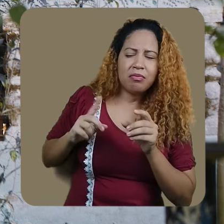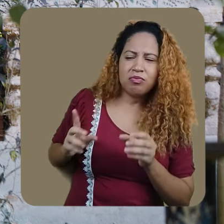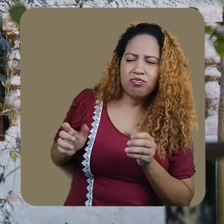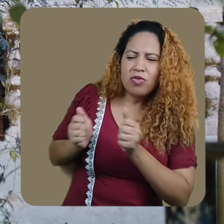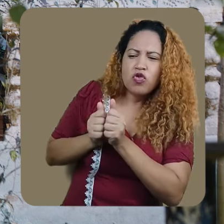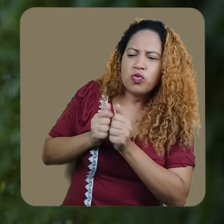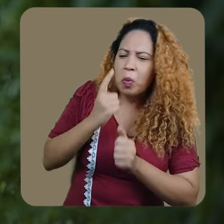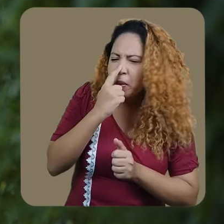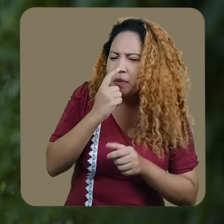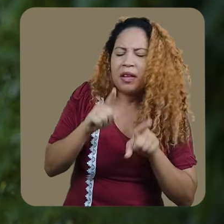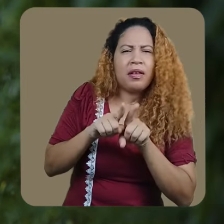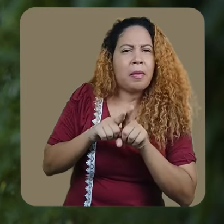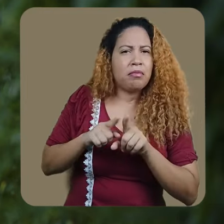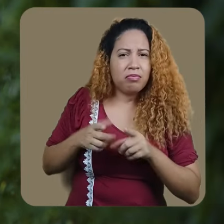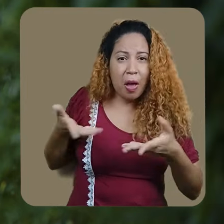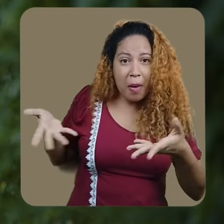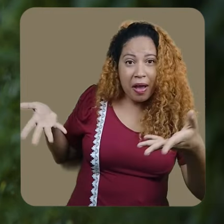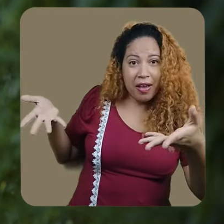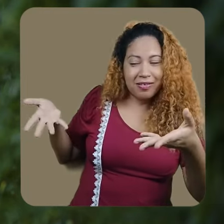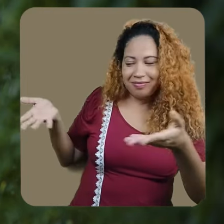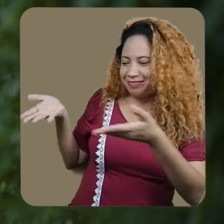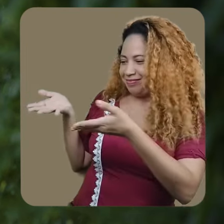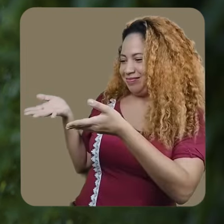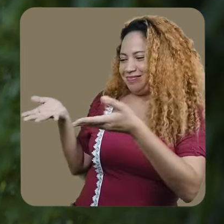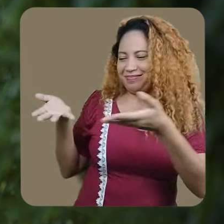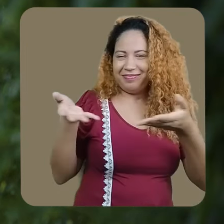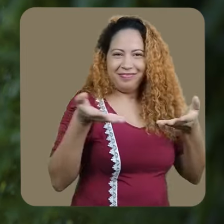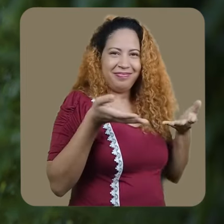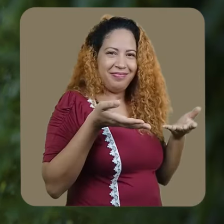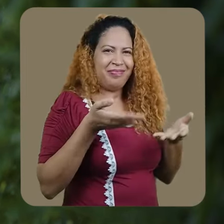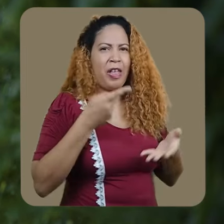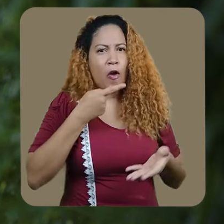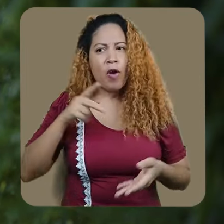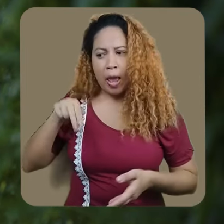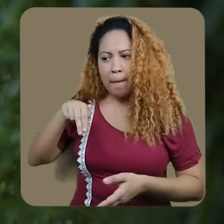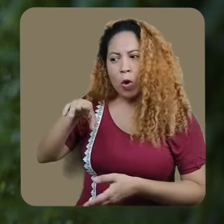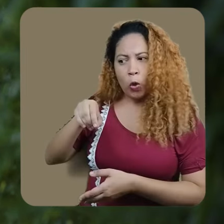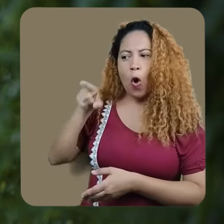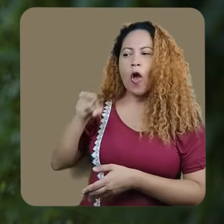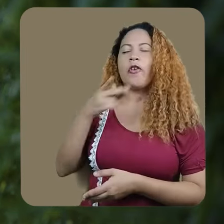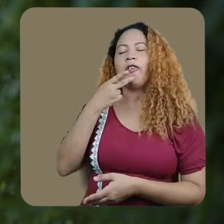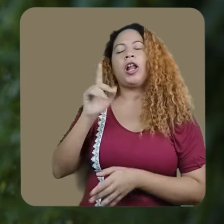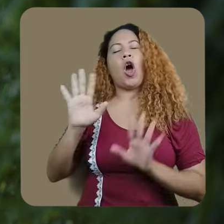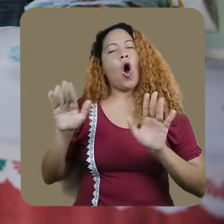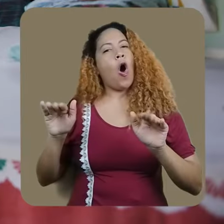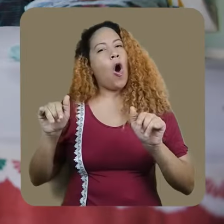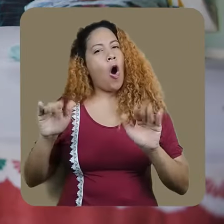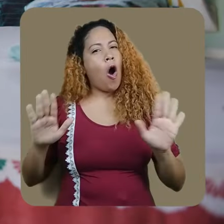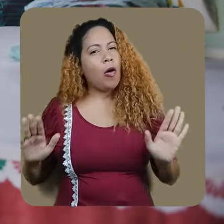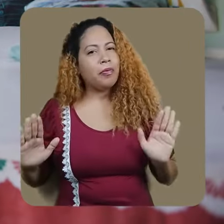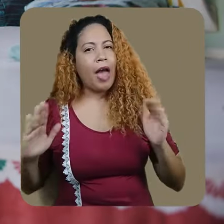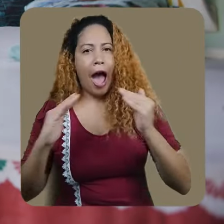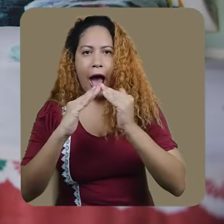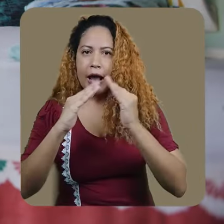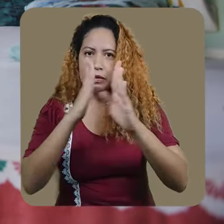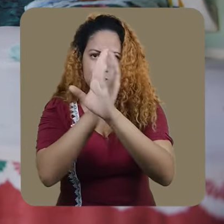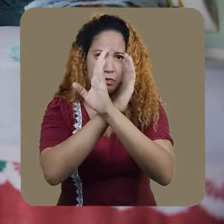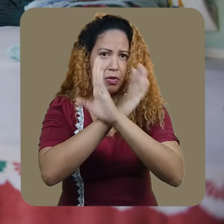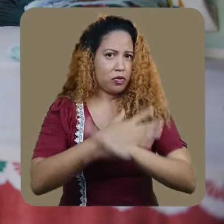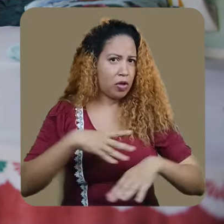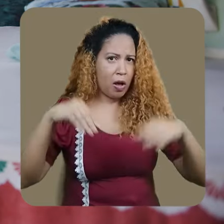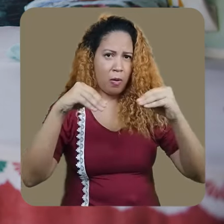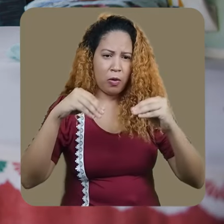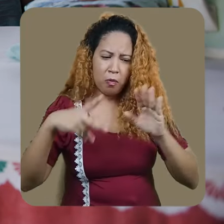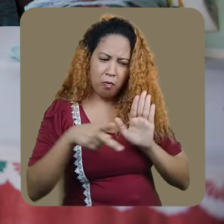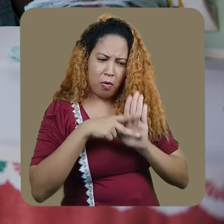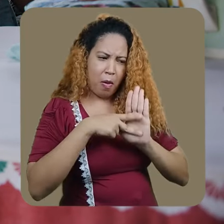vai poder estar mais junto, né? E estamos aqui, ó. Eu já até falei pro Novo, falei, ó, a casa é